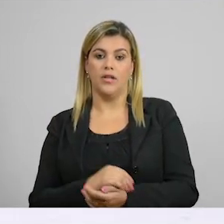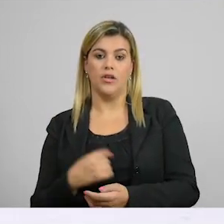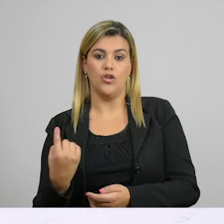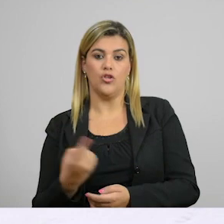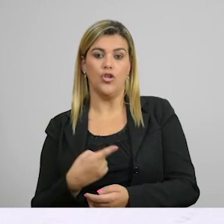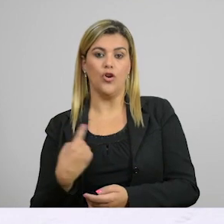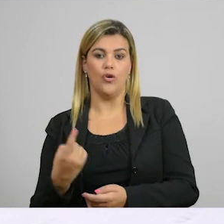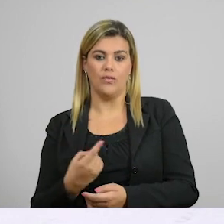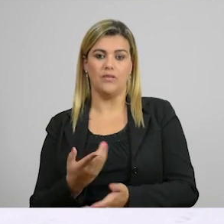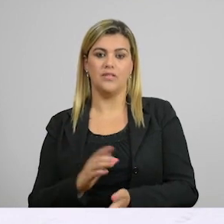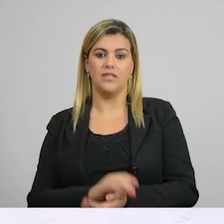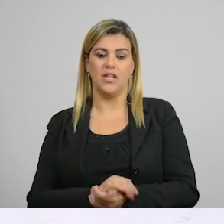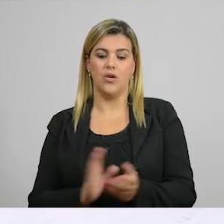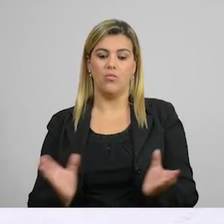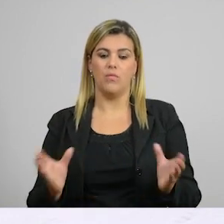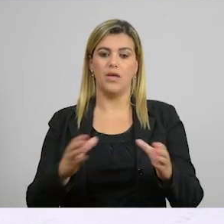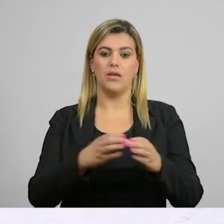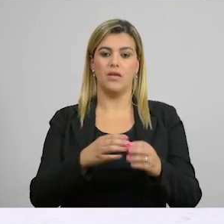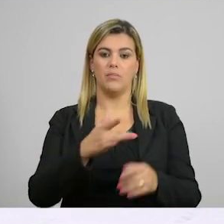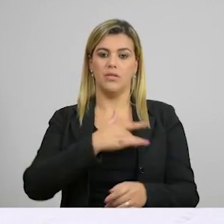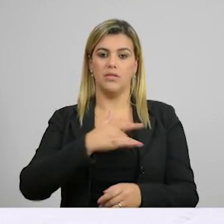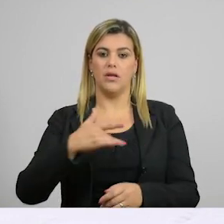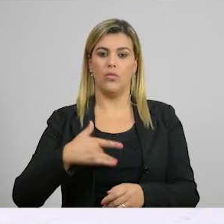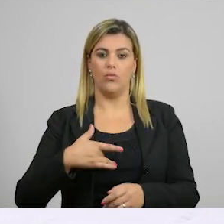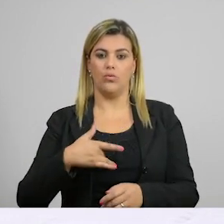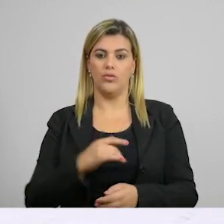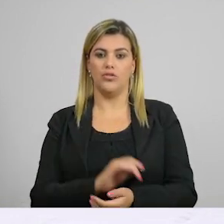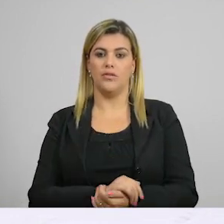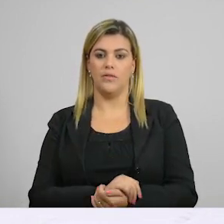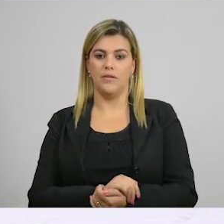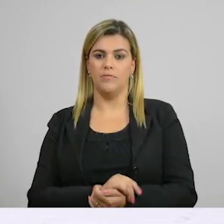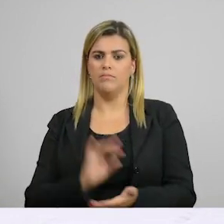fomos colocados numa equipe de saúde